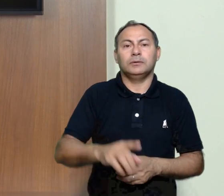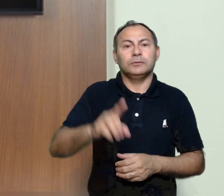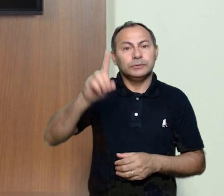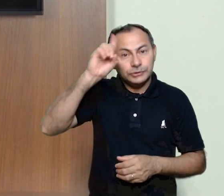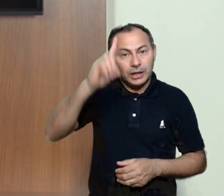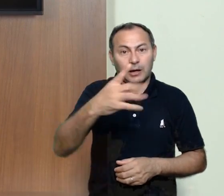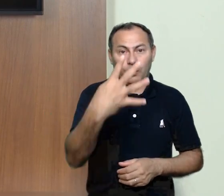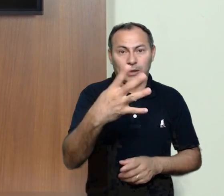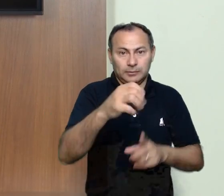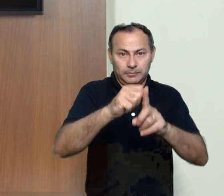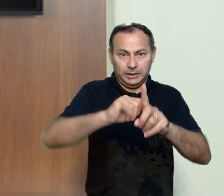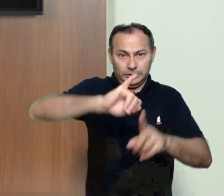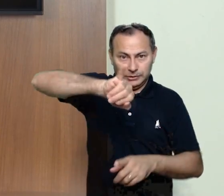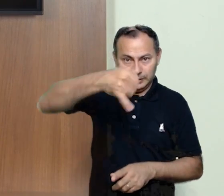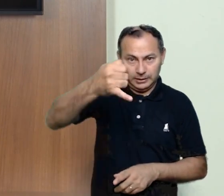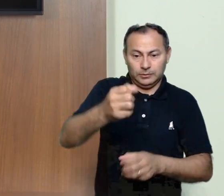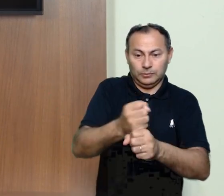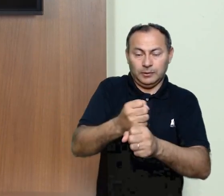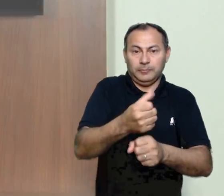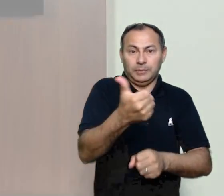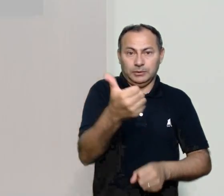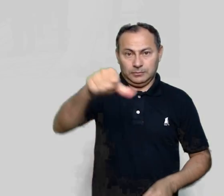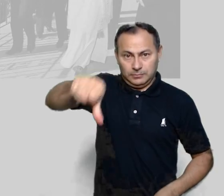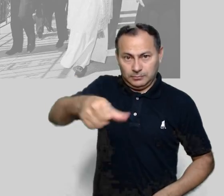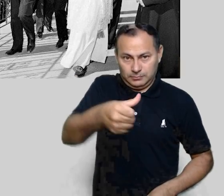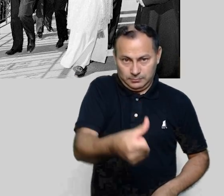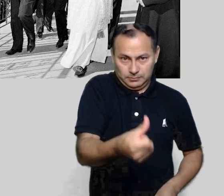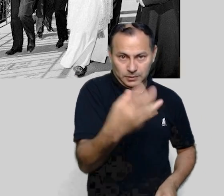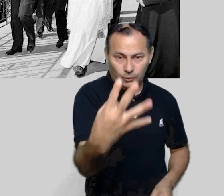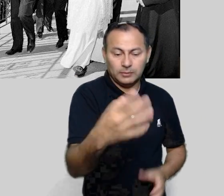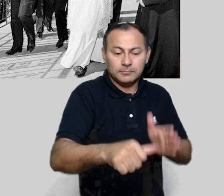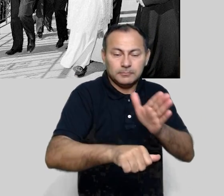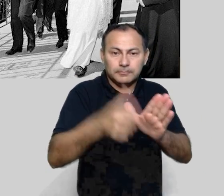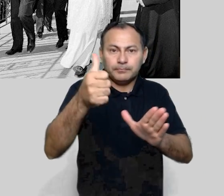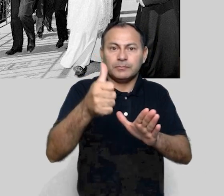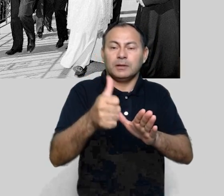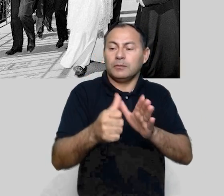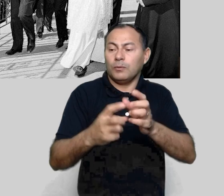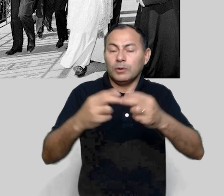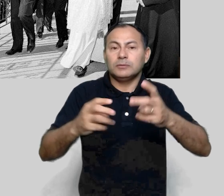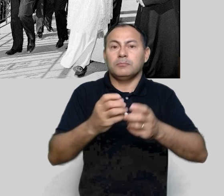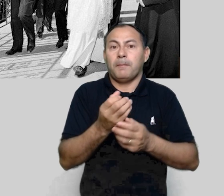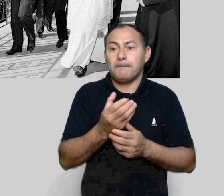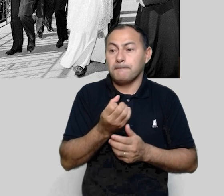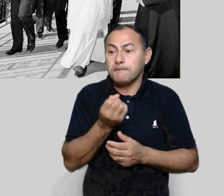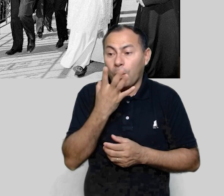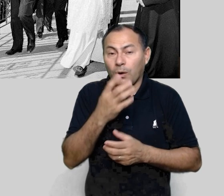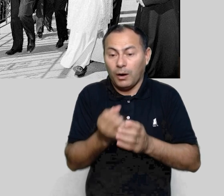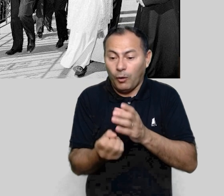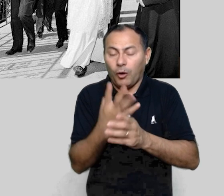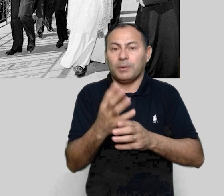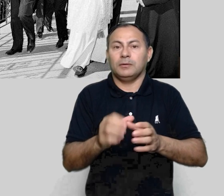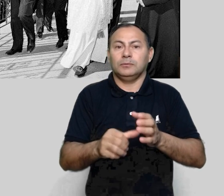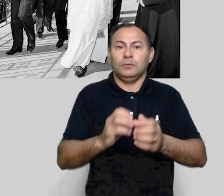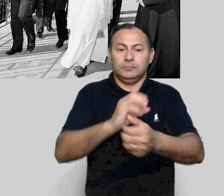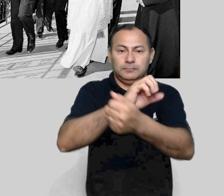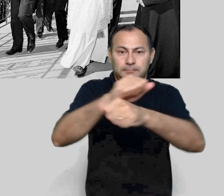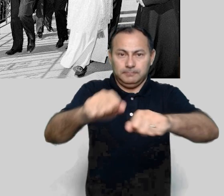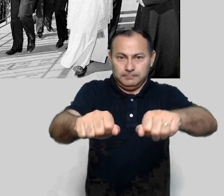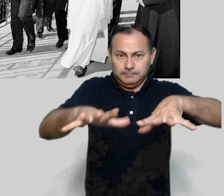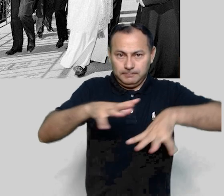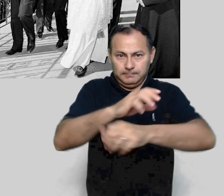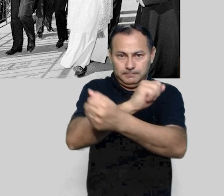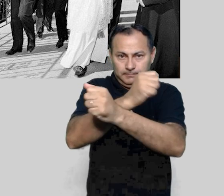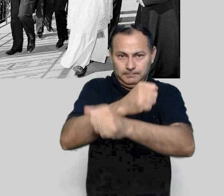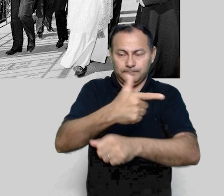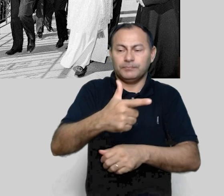de janeiro de 1964, foi o primeiro fruto do concílio e mostrou o